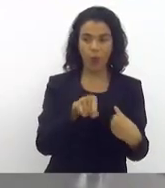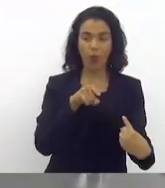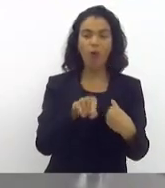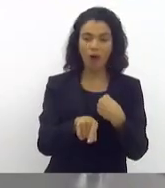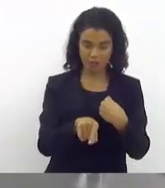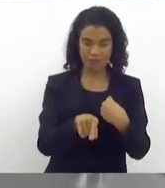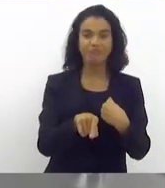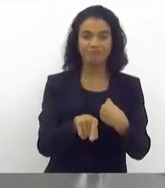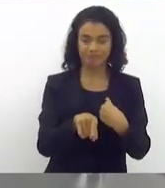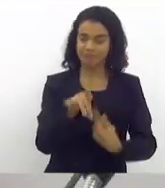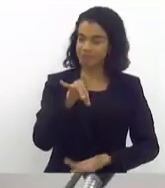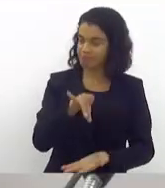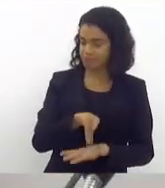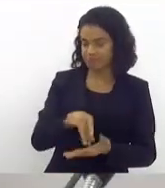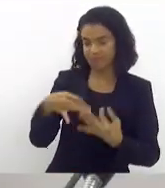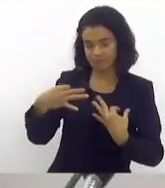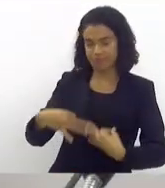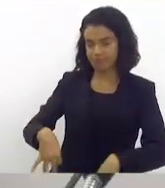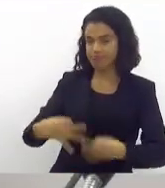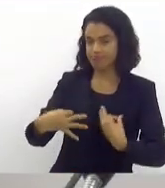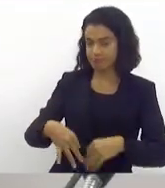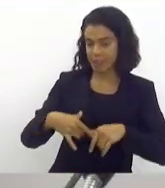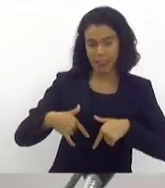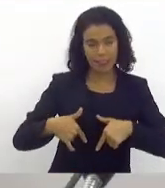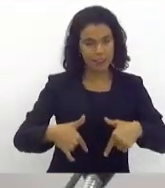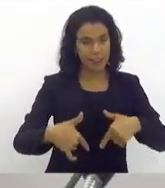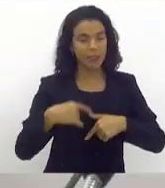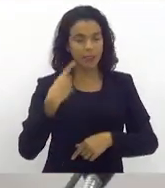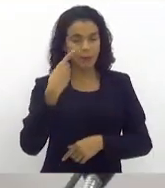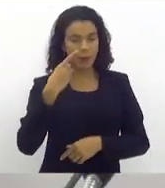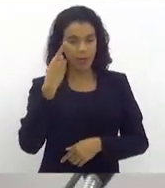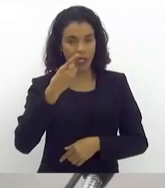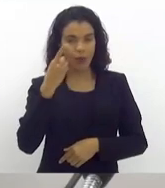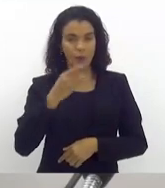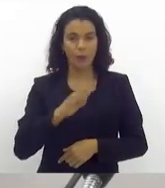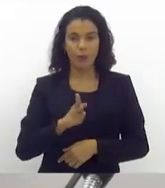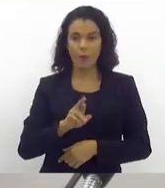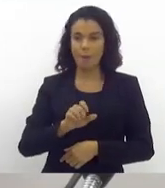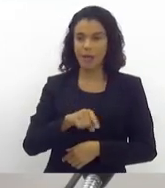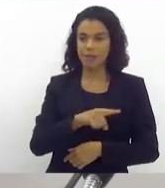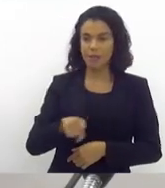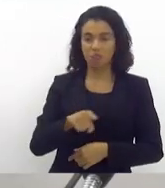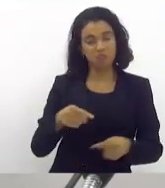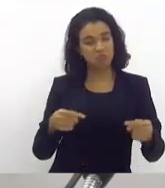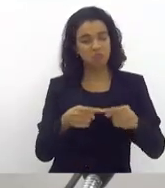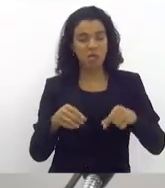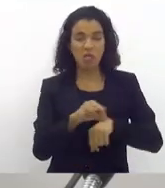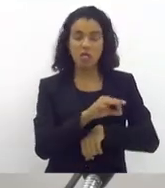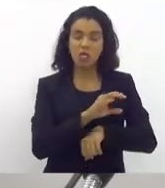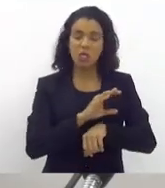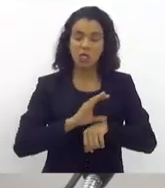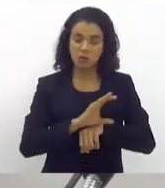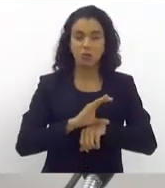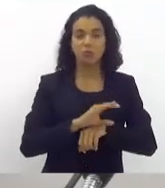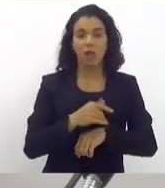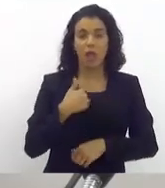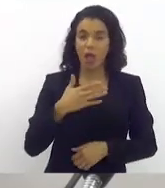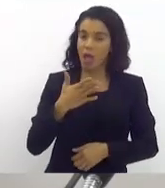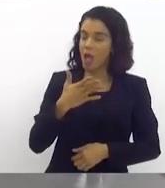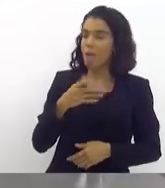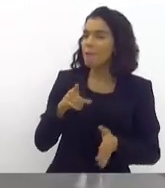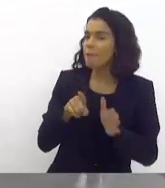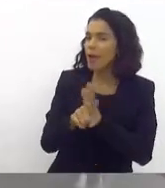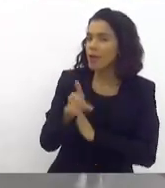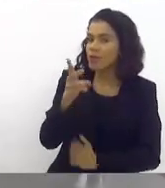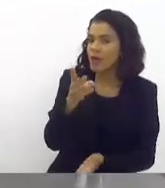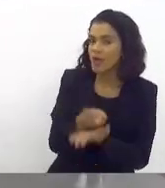saídas, legítima iniciativa, deputado Brazão. Parecer original pela constitucionalidade, em discussão. A mesma pergunta,